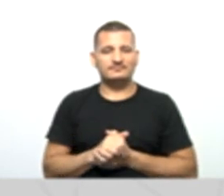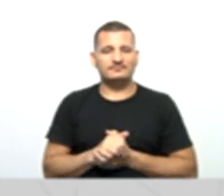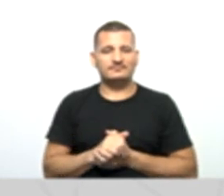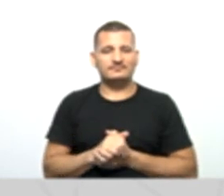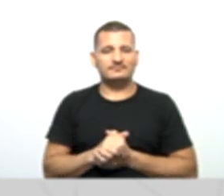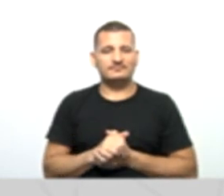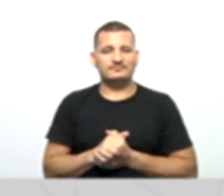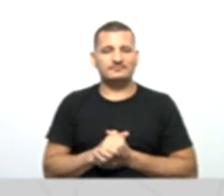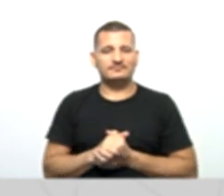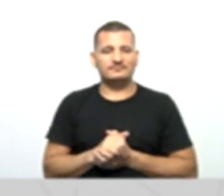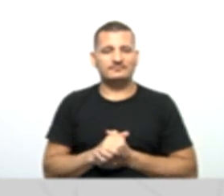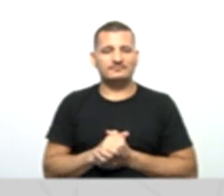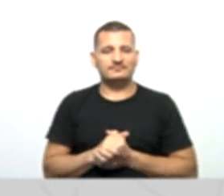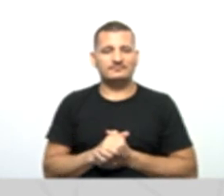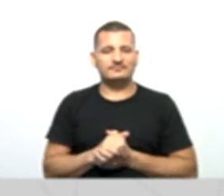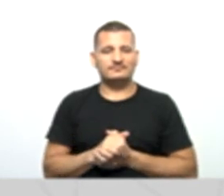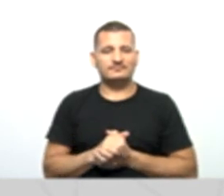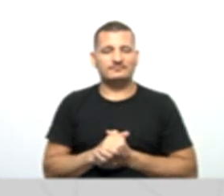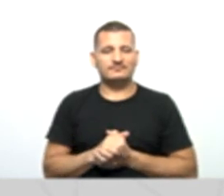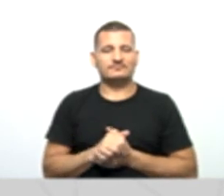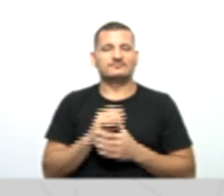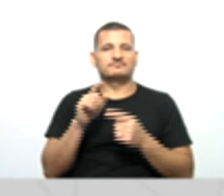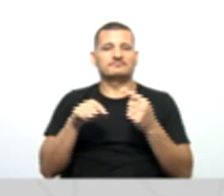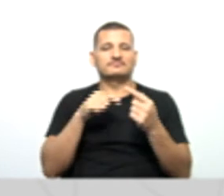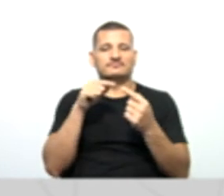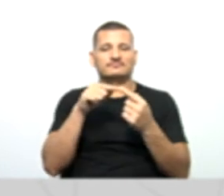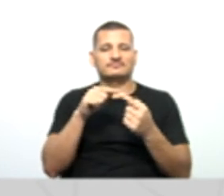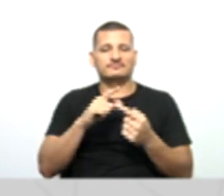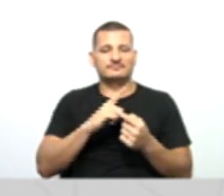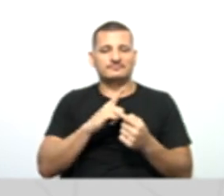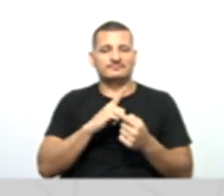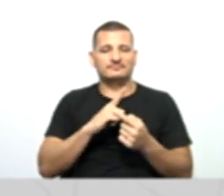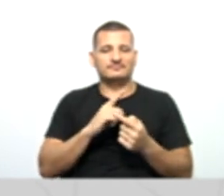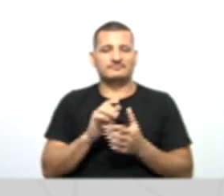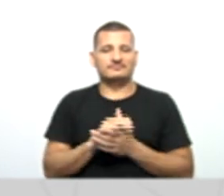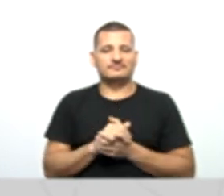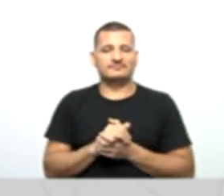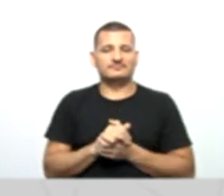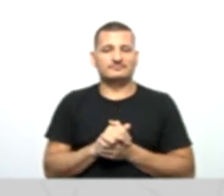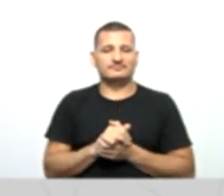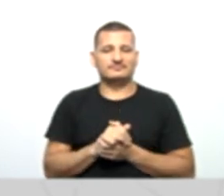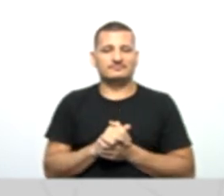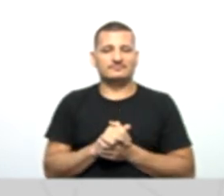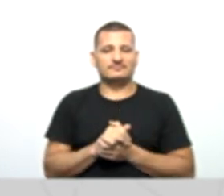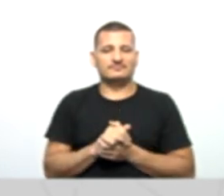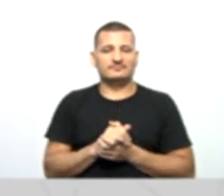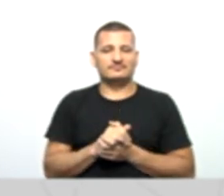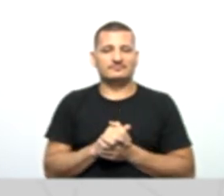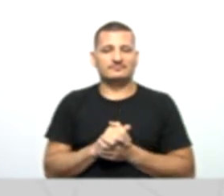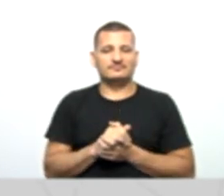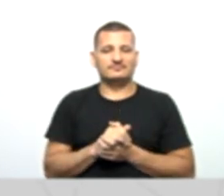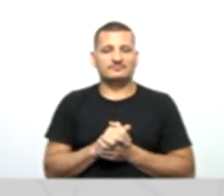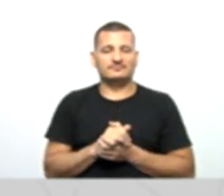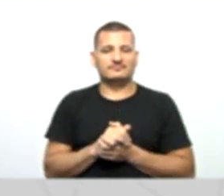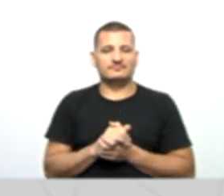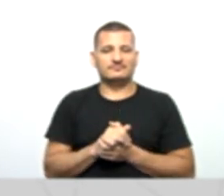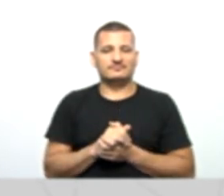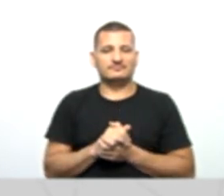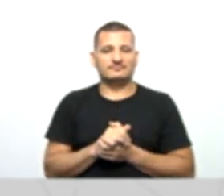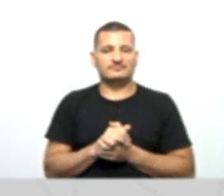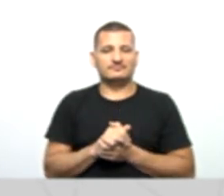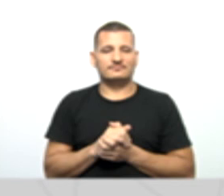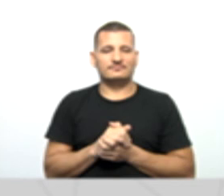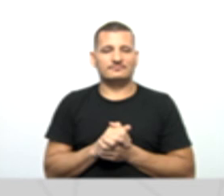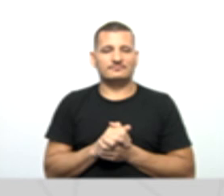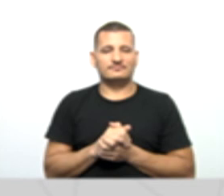projeto Reforma de Casa, tá? Então eu tenho aqui o objetivo final do meu projeto, né? A reforma propriamente dita. Então eu tenho aqui,